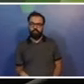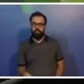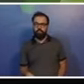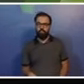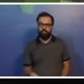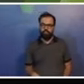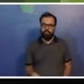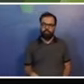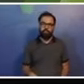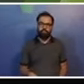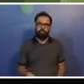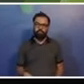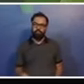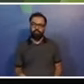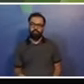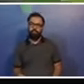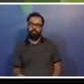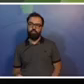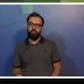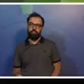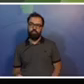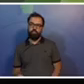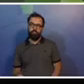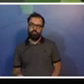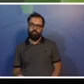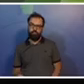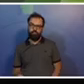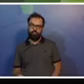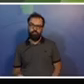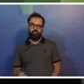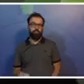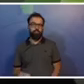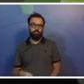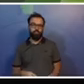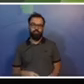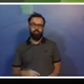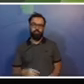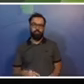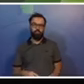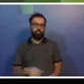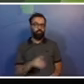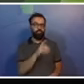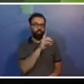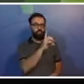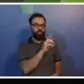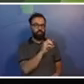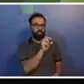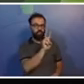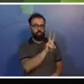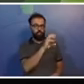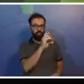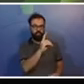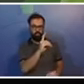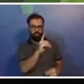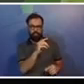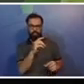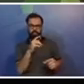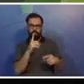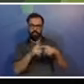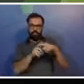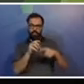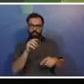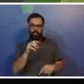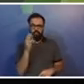Aqui eu já coloquei resolvido, vamos lá. Hora da resolução. 2D mais 2D mais 5 igual a